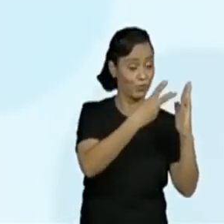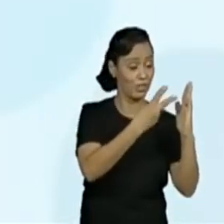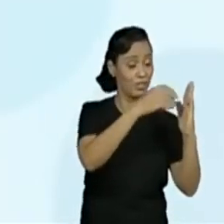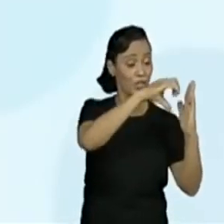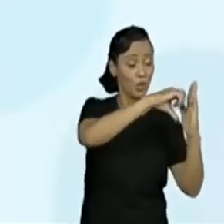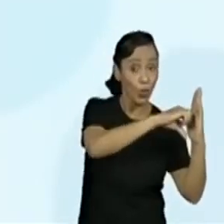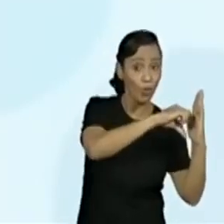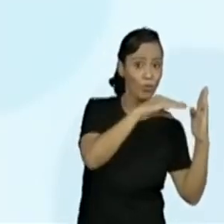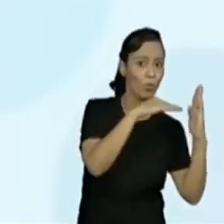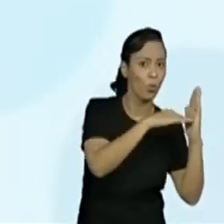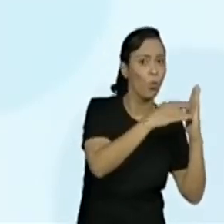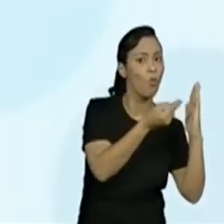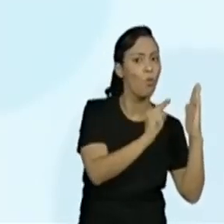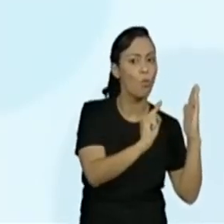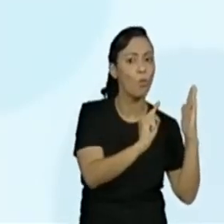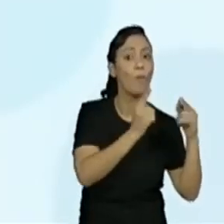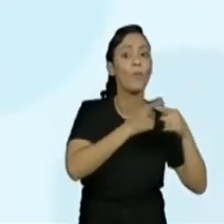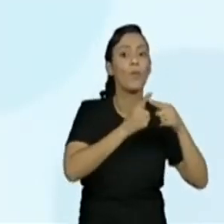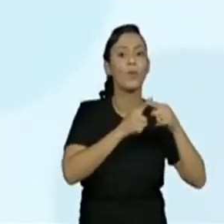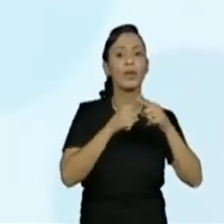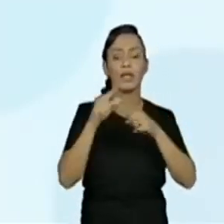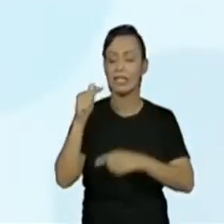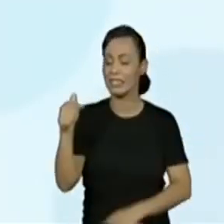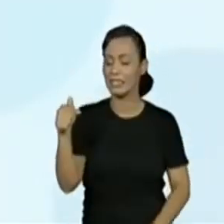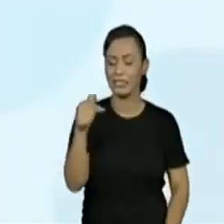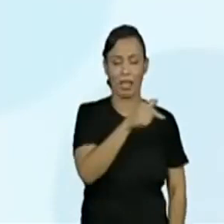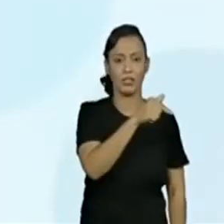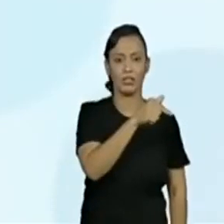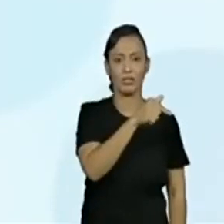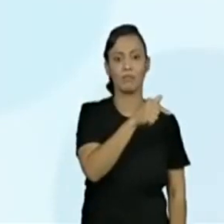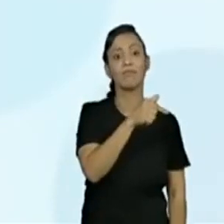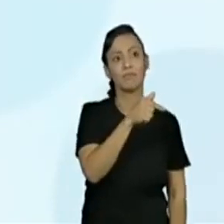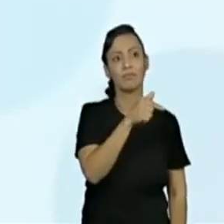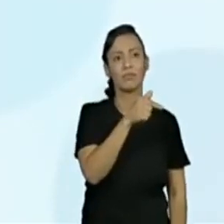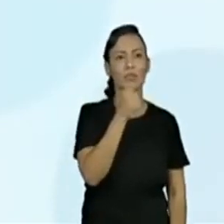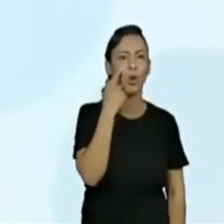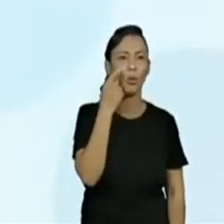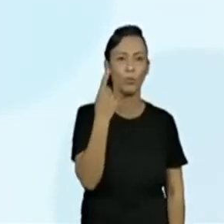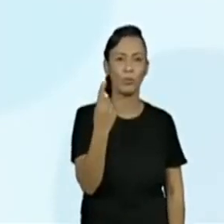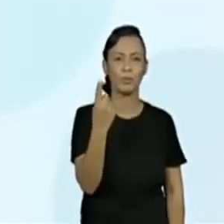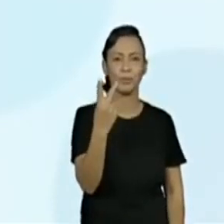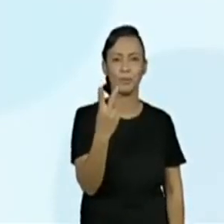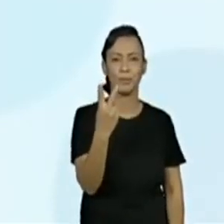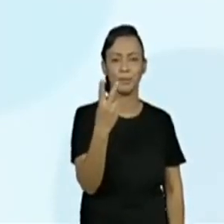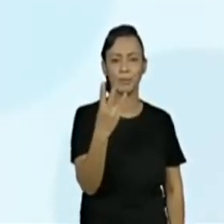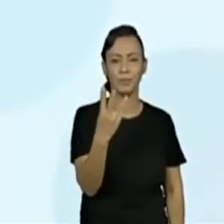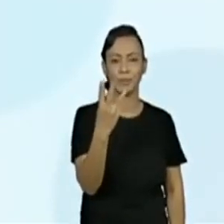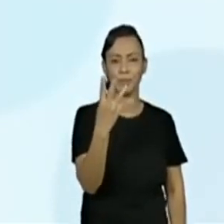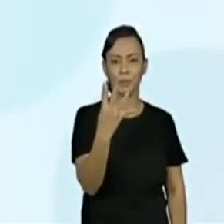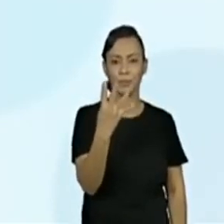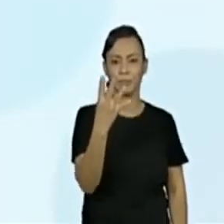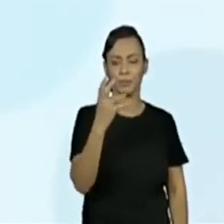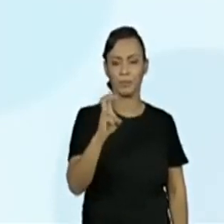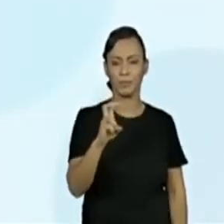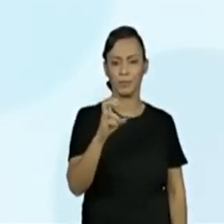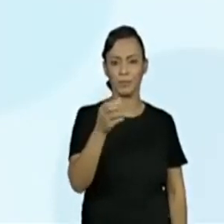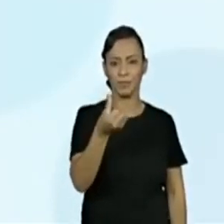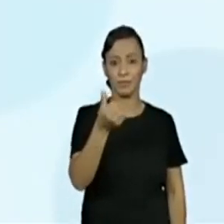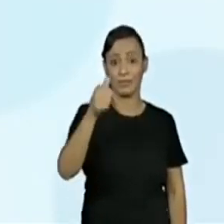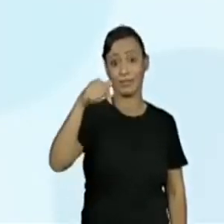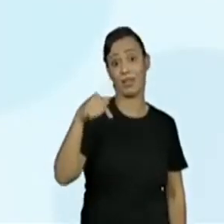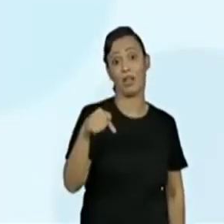1, 2, 3, 4, 5, 6, 7.